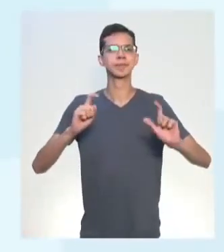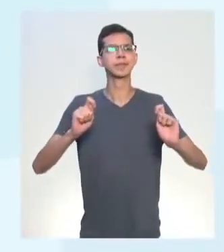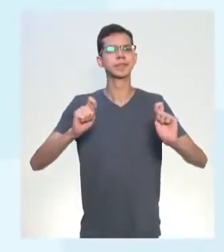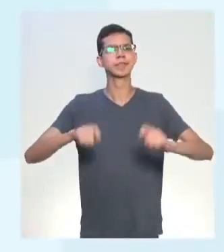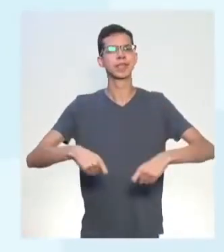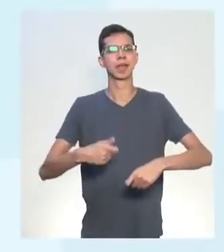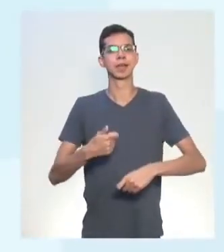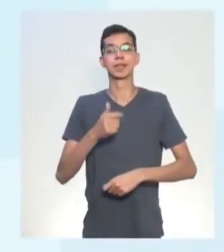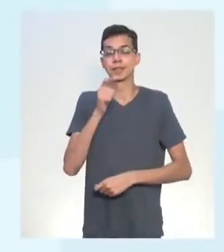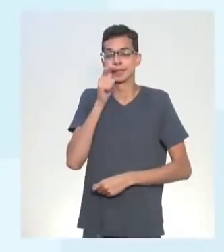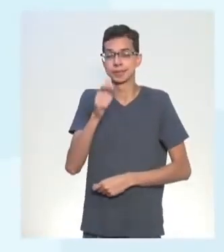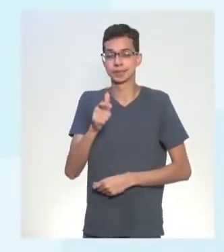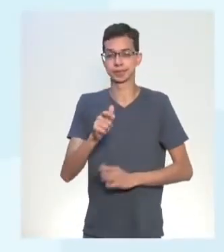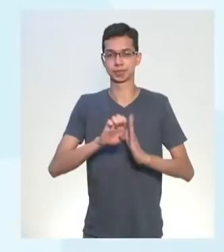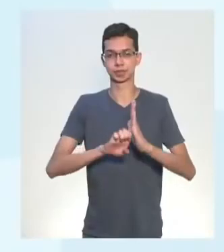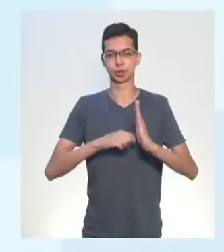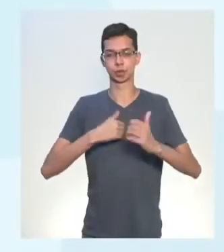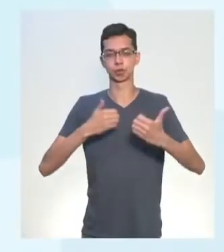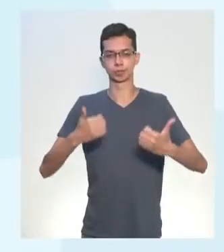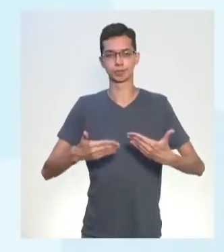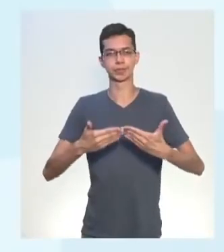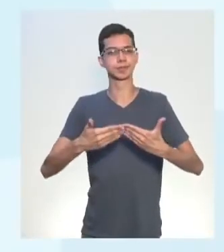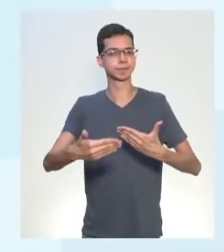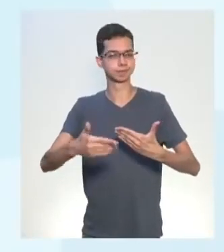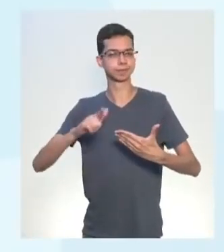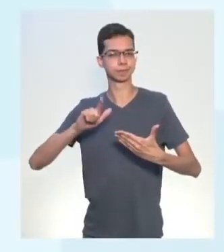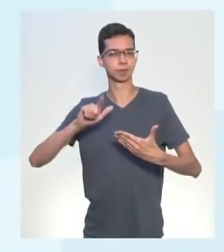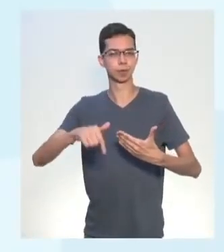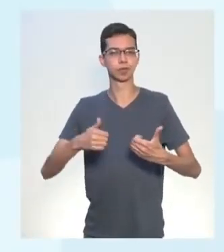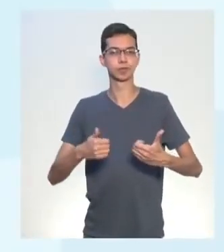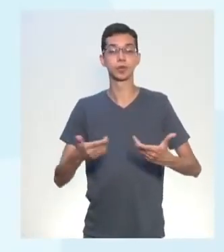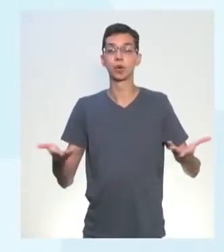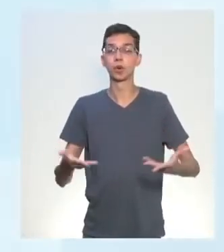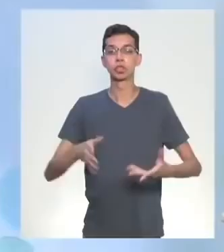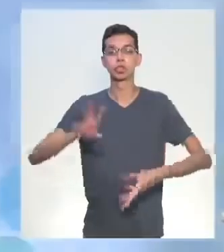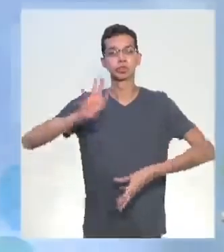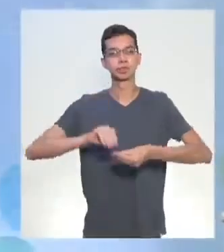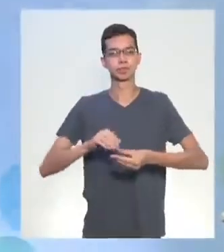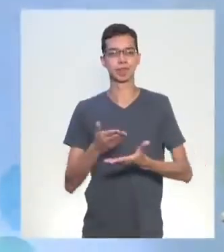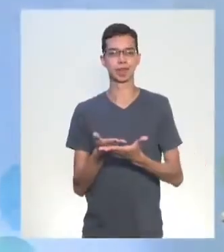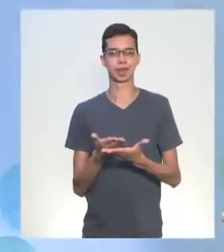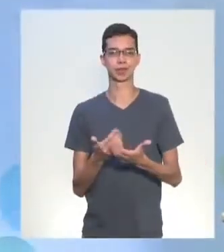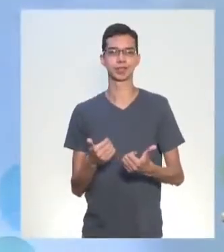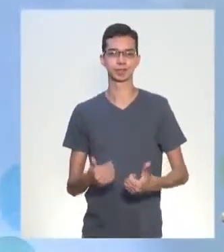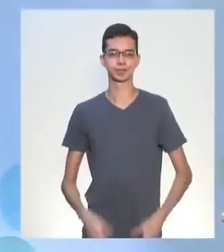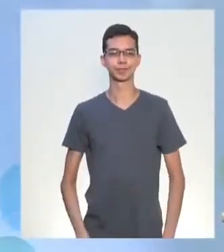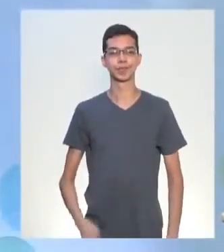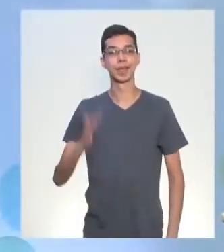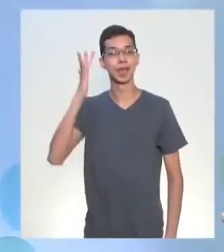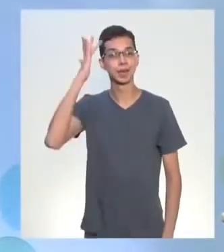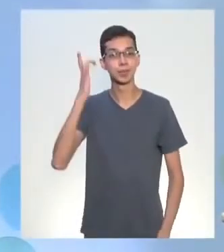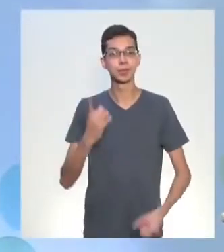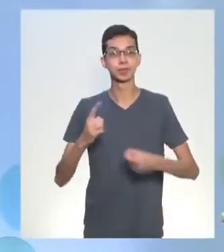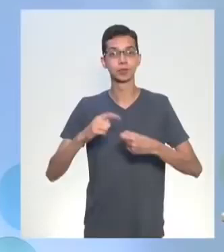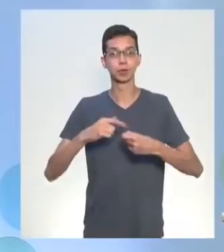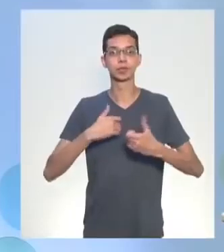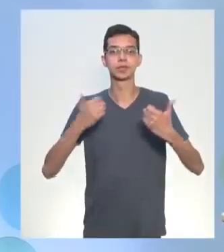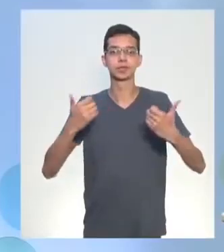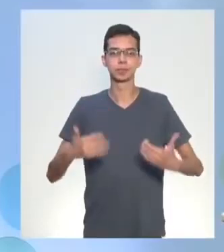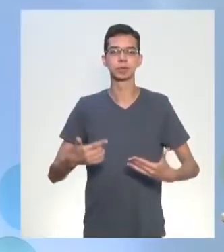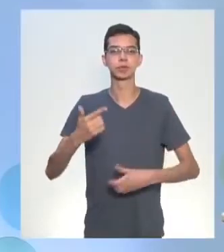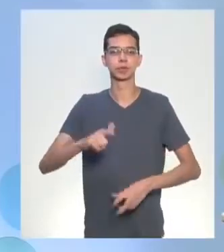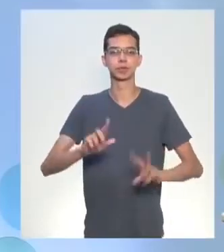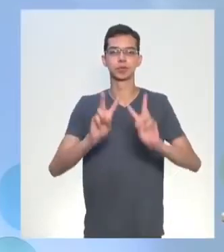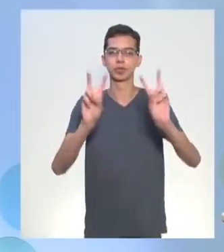interessante. Eu vou falar depois dele de novo, tá bom? E... Por hoje é só, acabou nossa aula. A gente volta amanhã falando um pouco mais sobre isso. Um